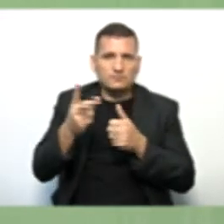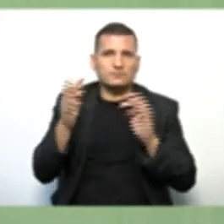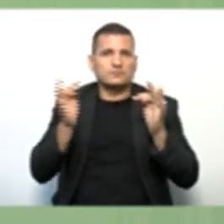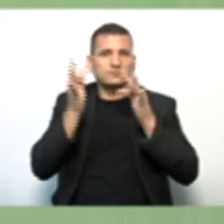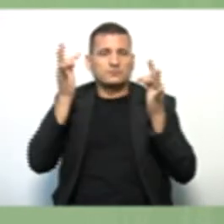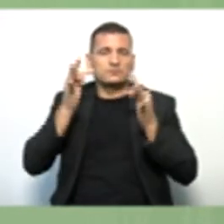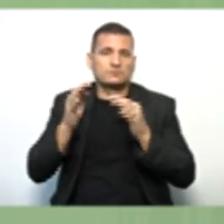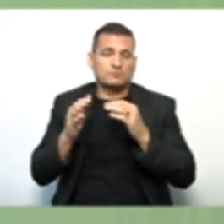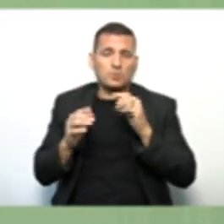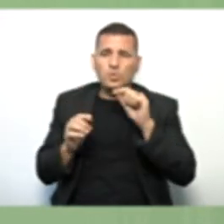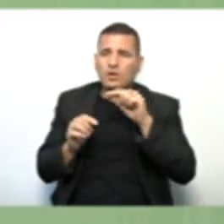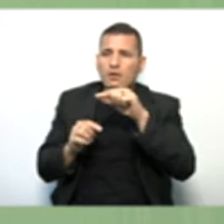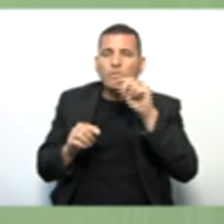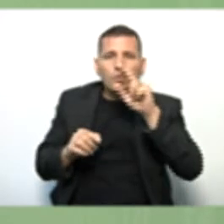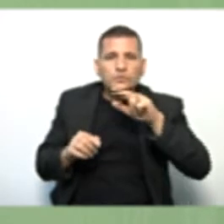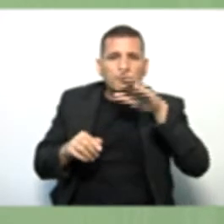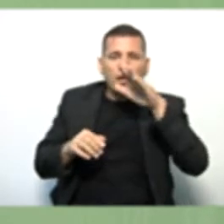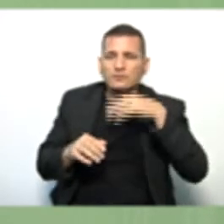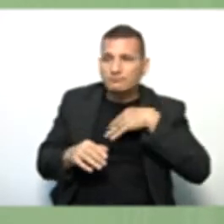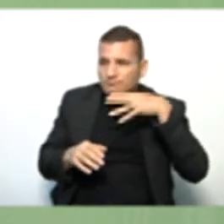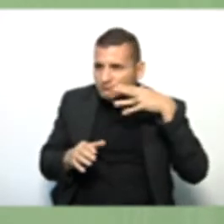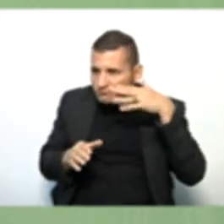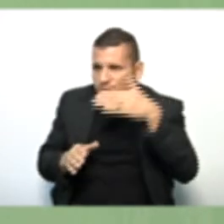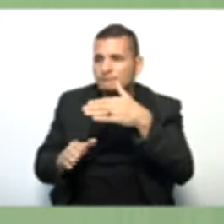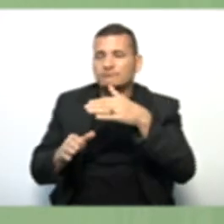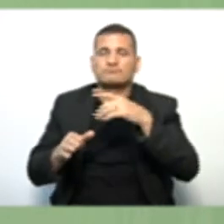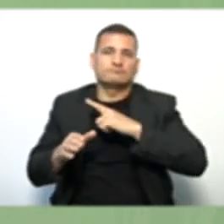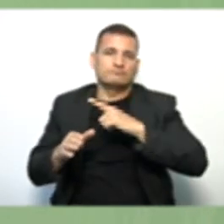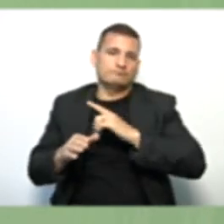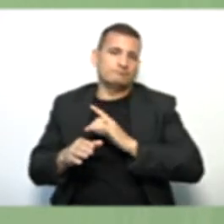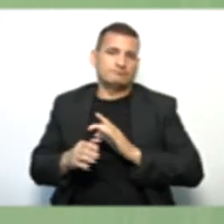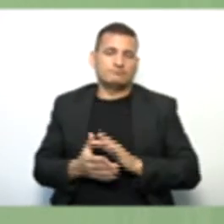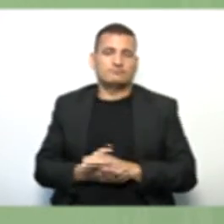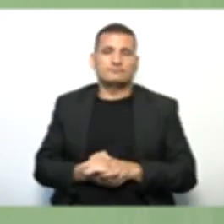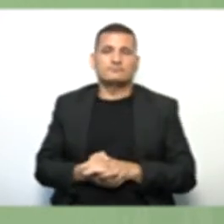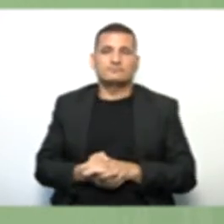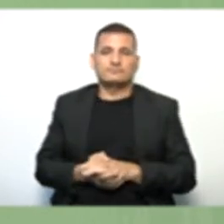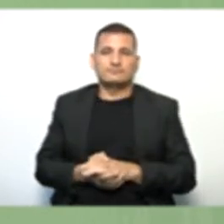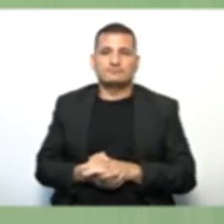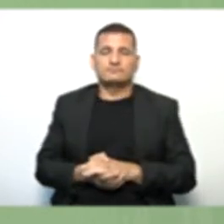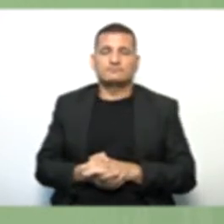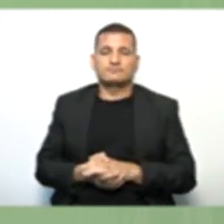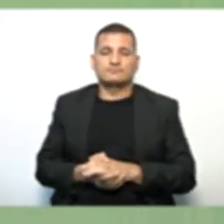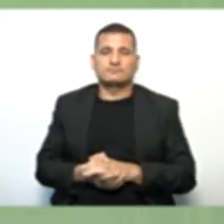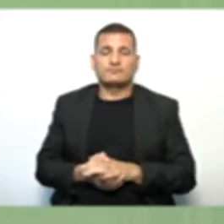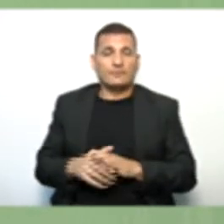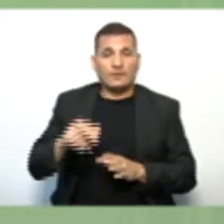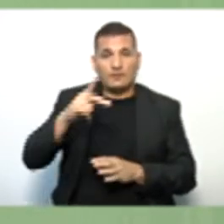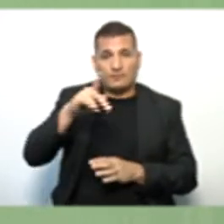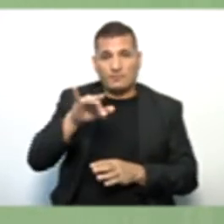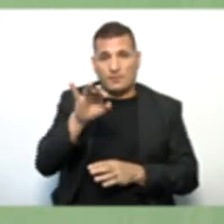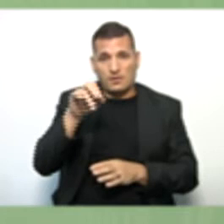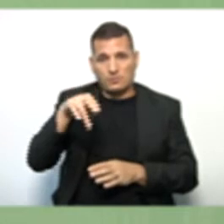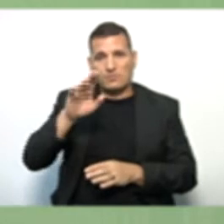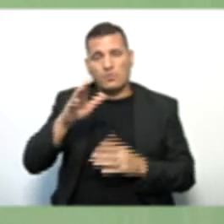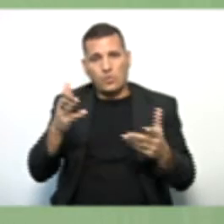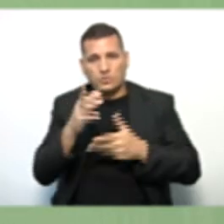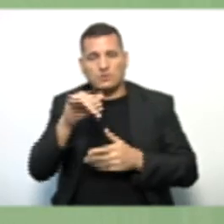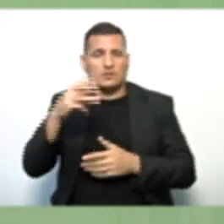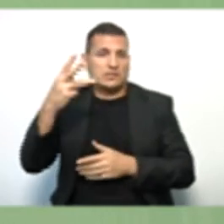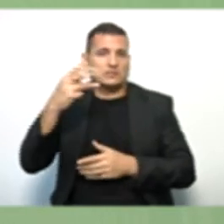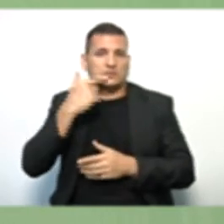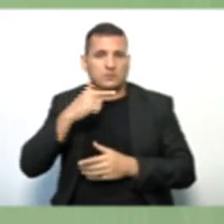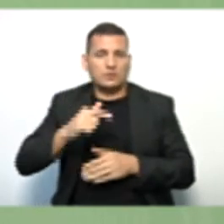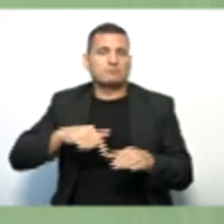é na crista da onda, você tem que ir. É verdade. Você só vai. É verdade. E aí o Python já é a terceira linguagem de programação